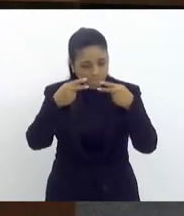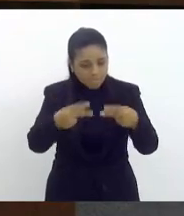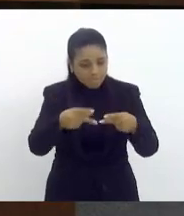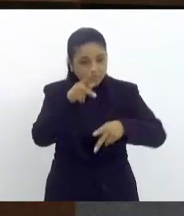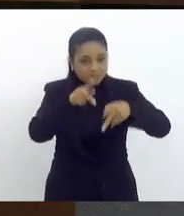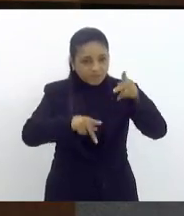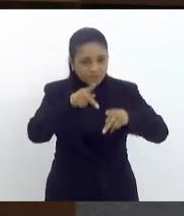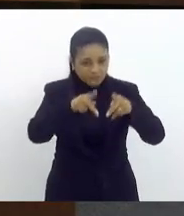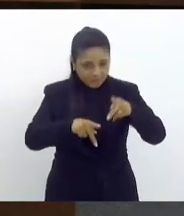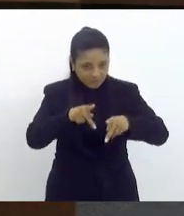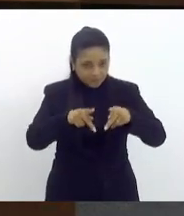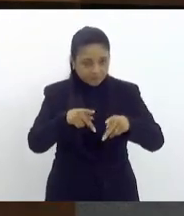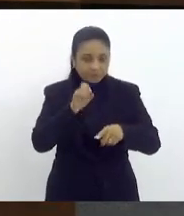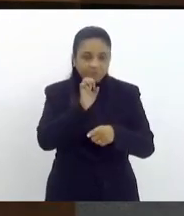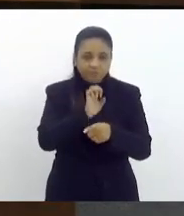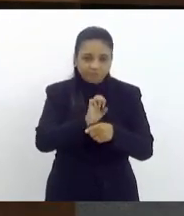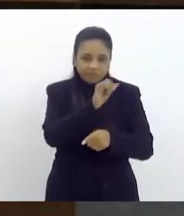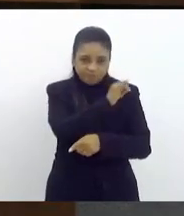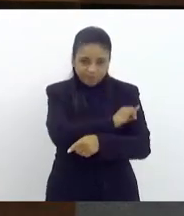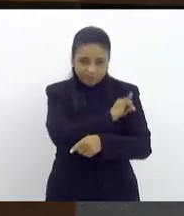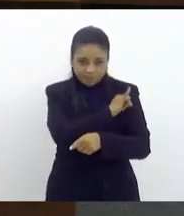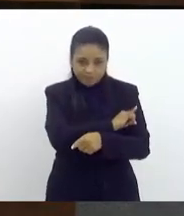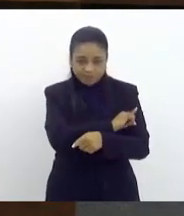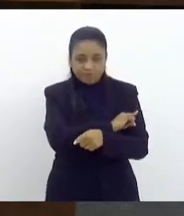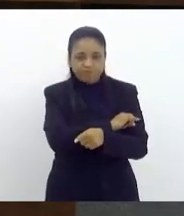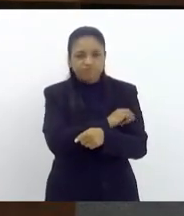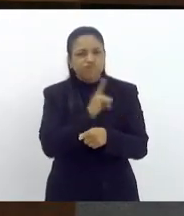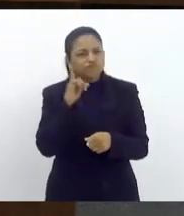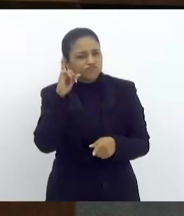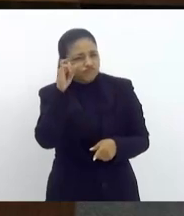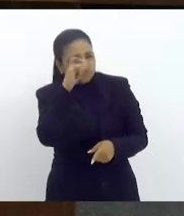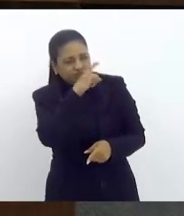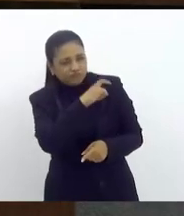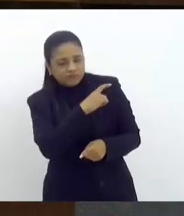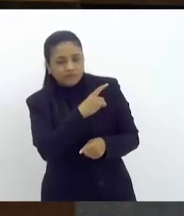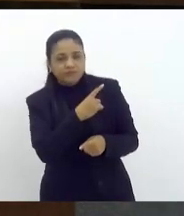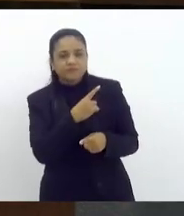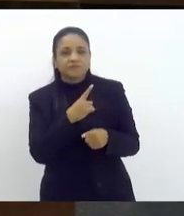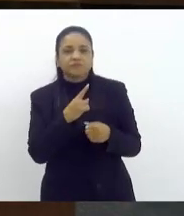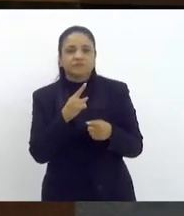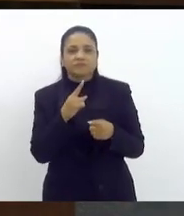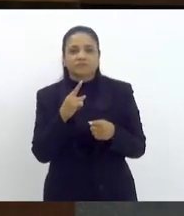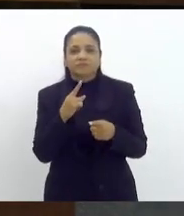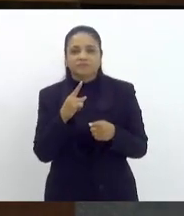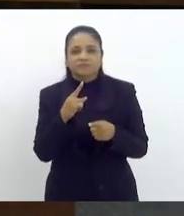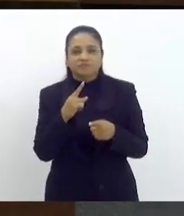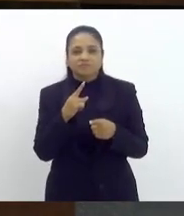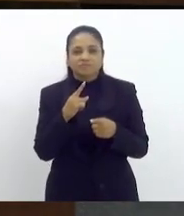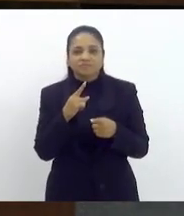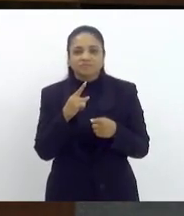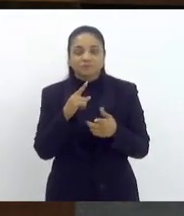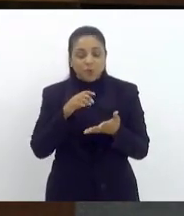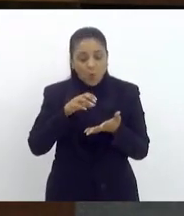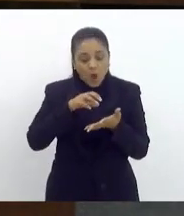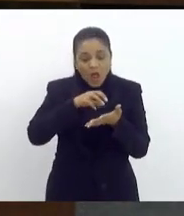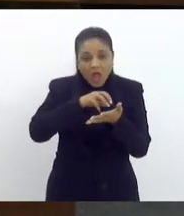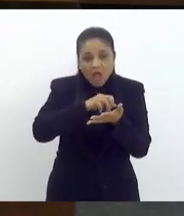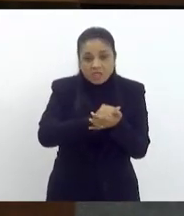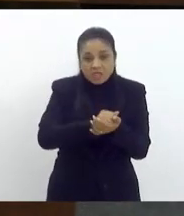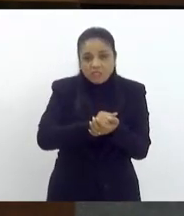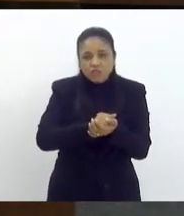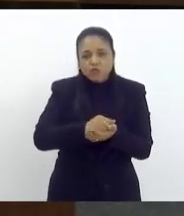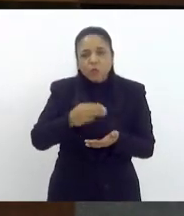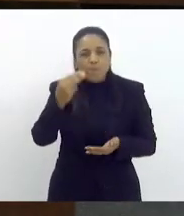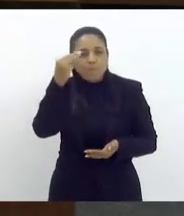fluminense que tem muita dificuldade de ver o registro das suas